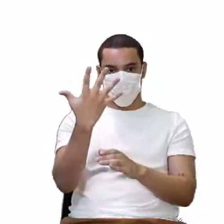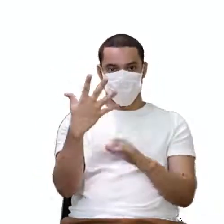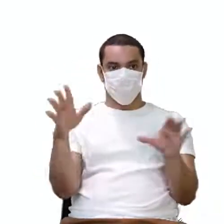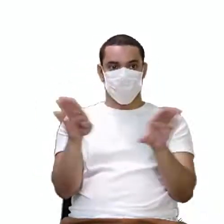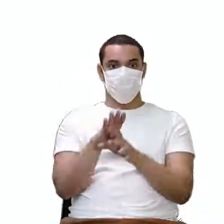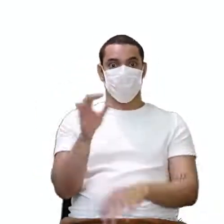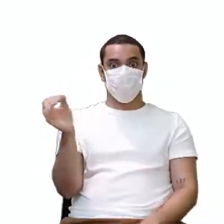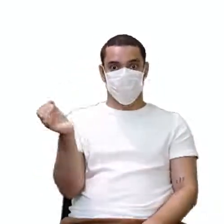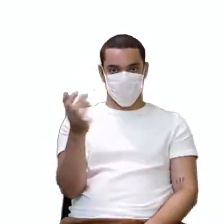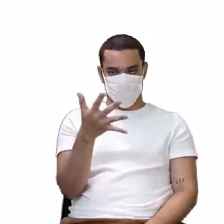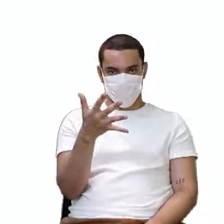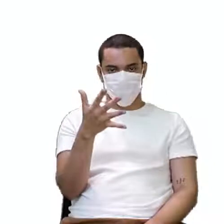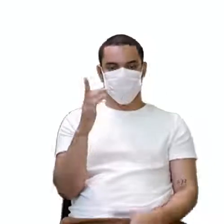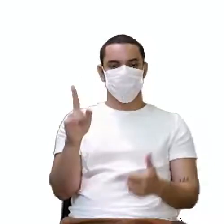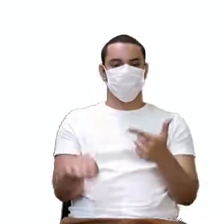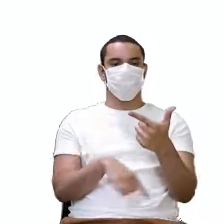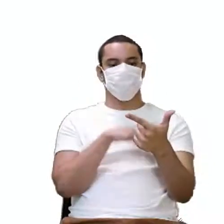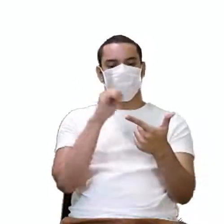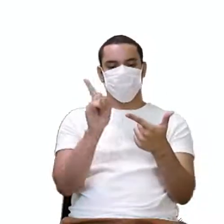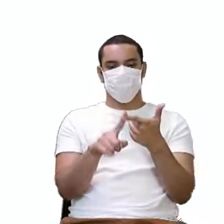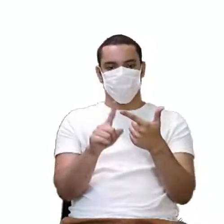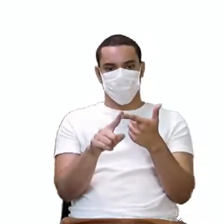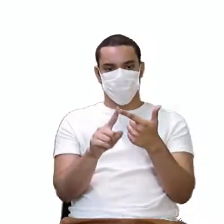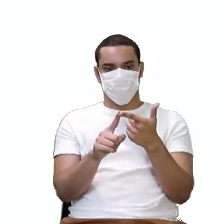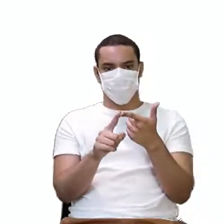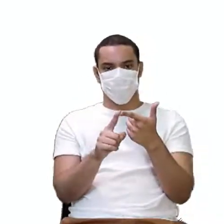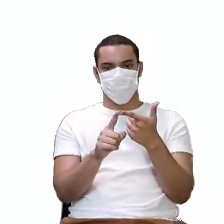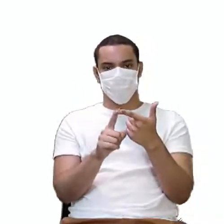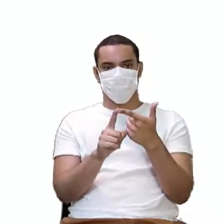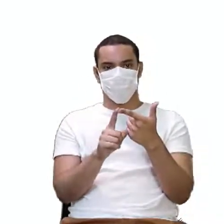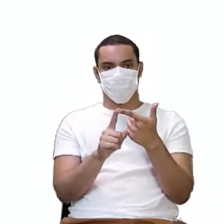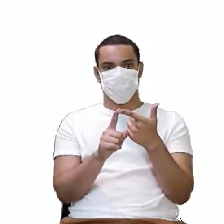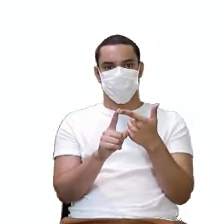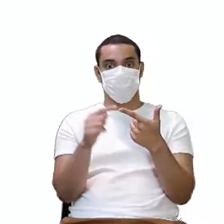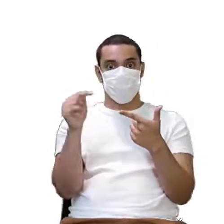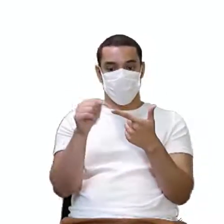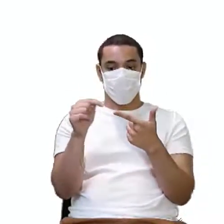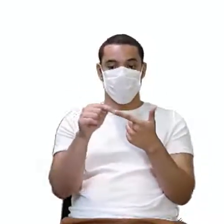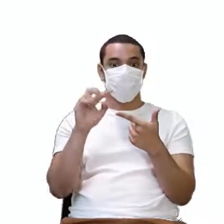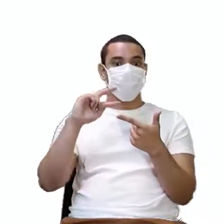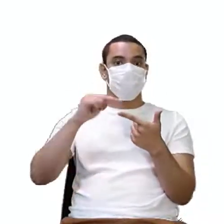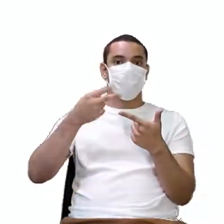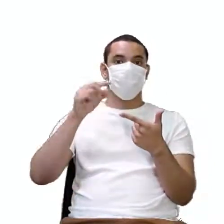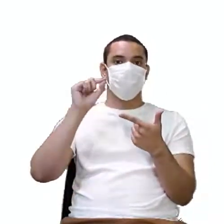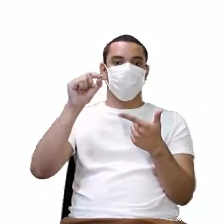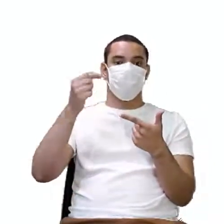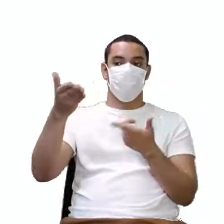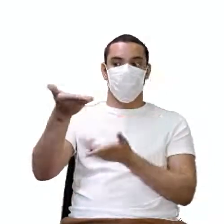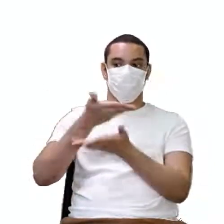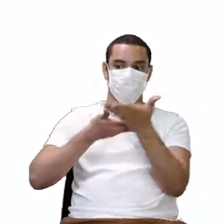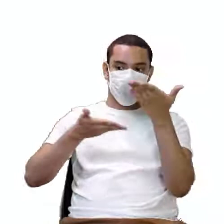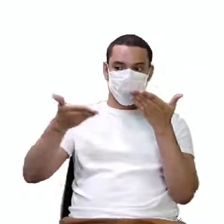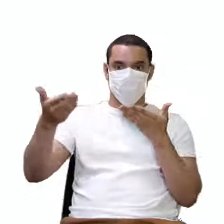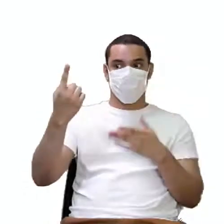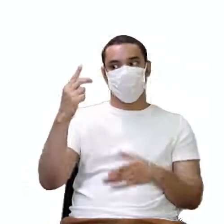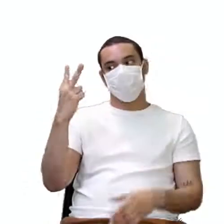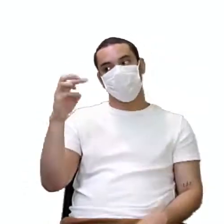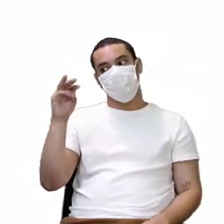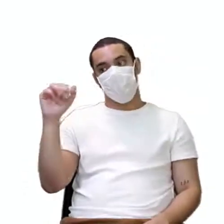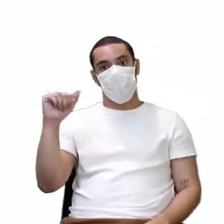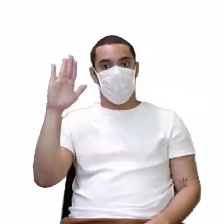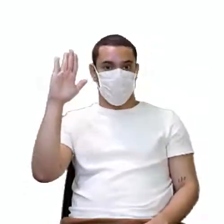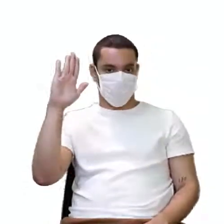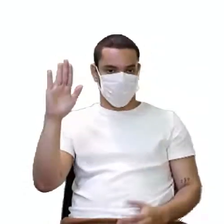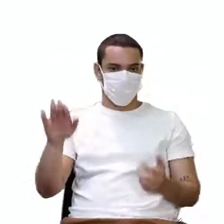característica nova, tá? Aí a gente teve as sinapomorfias, que são aquelas compartilhadas por 2 ou mais